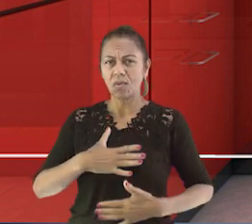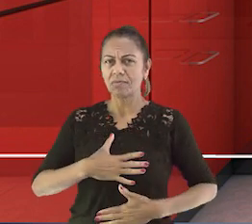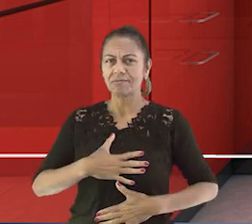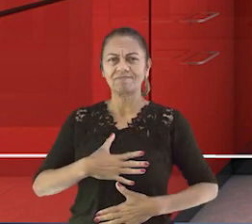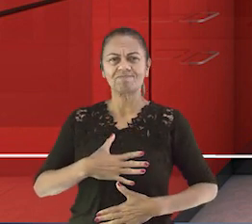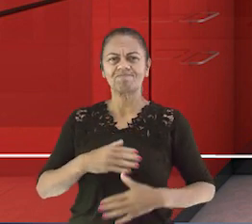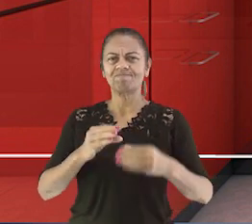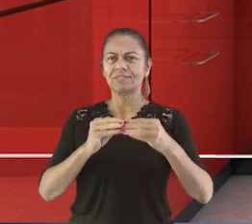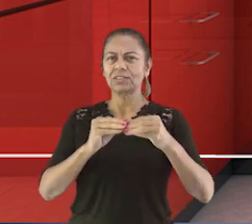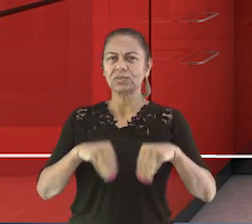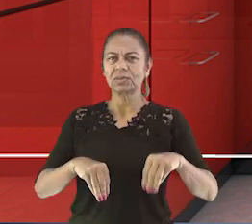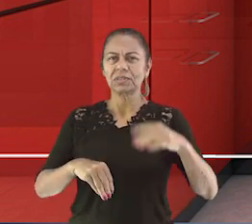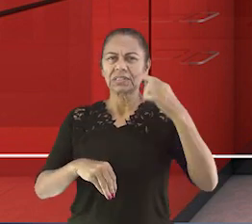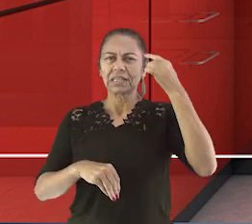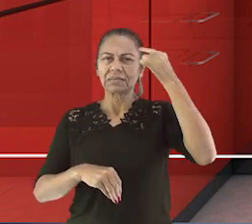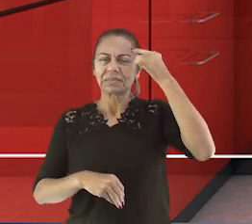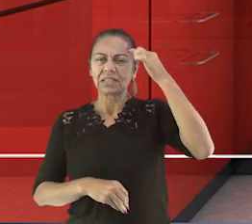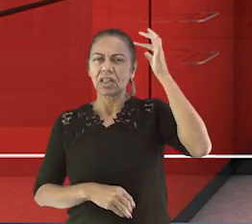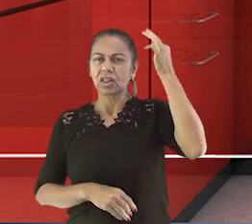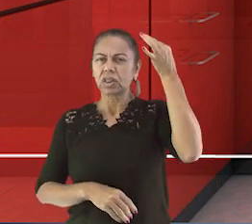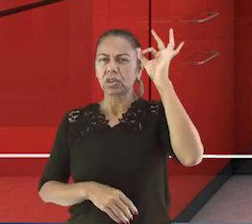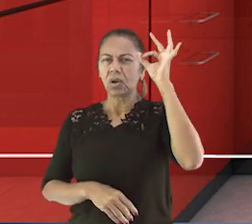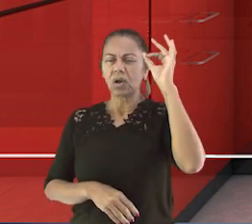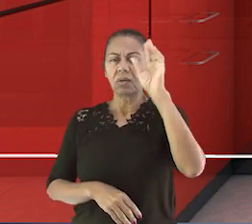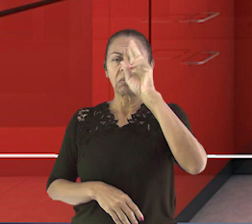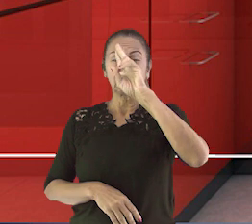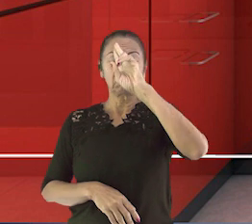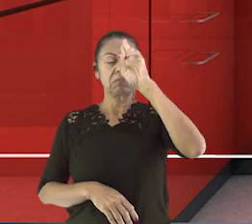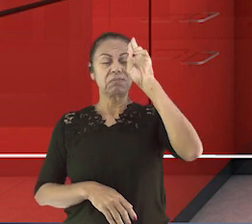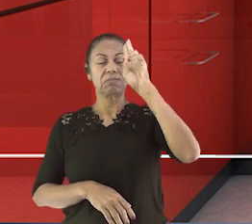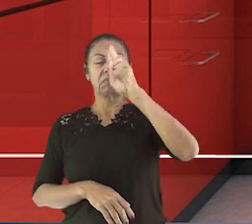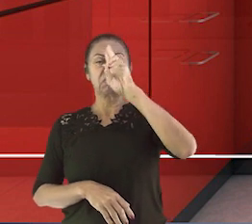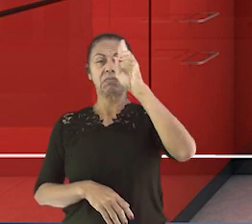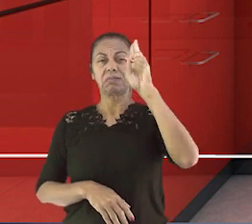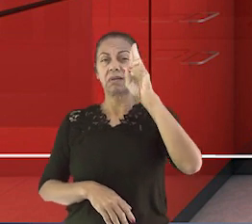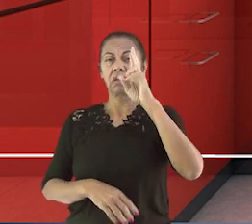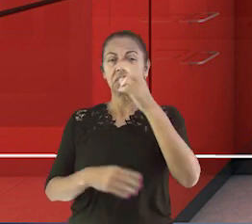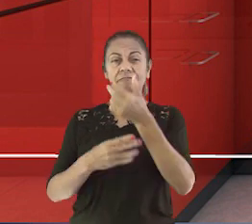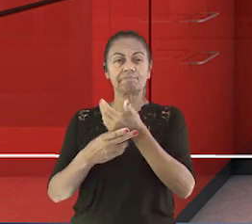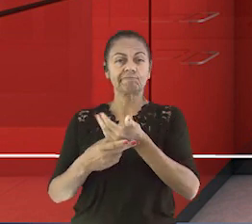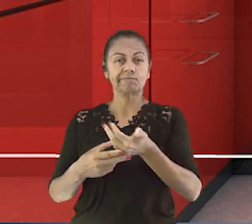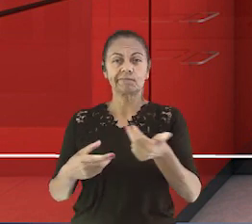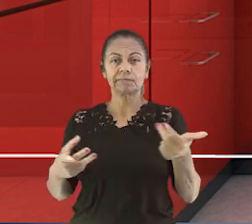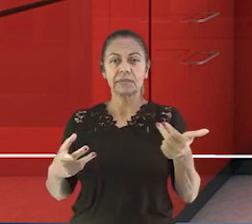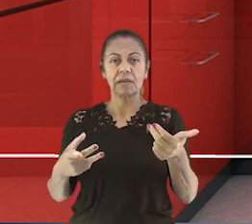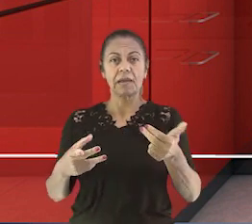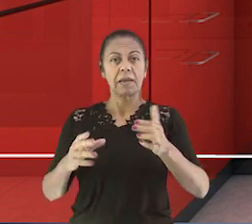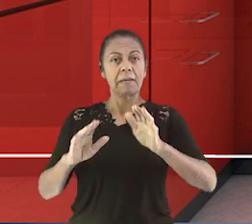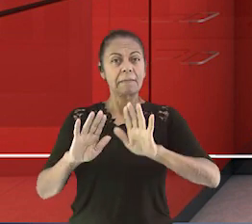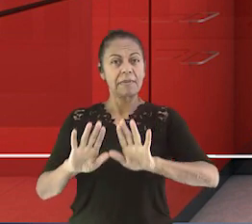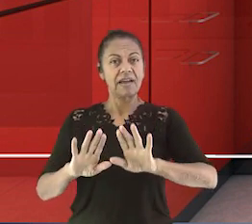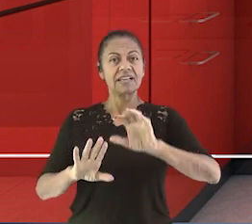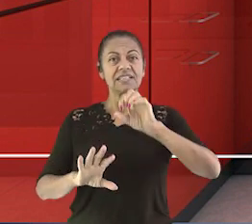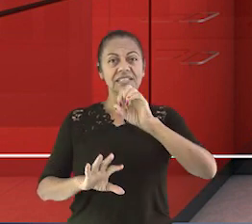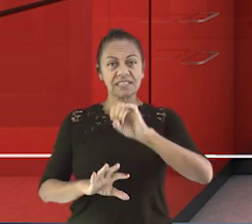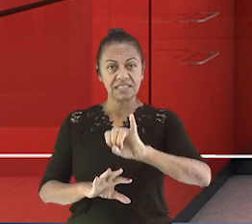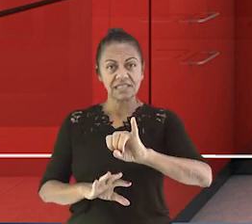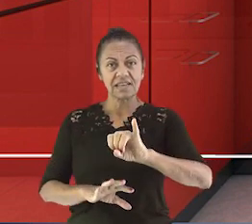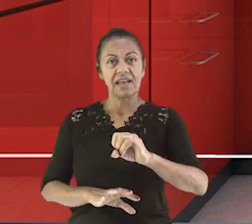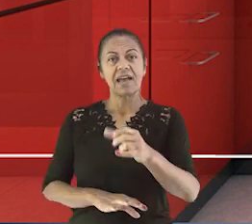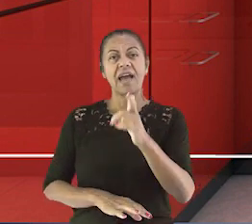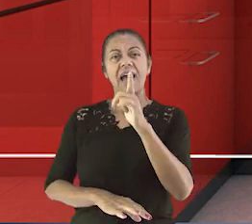de cabeça, cansaço, tonturas e muitas outras coisas? Quando estamos hidratados, ó!